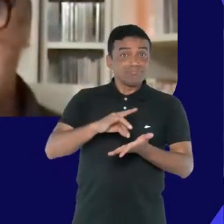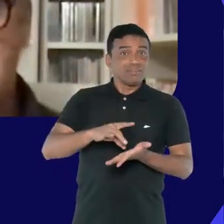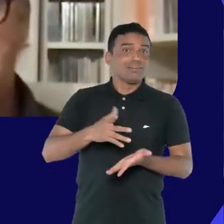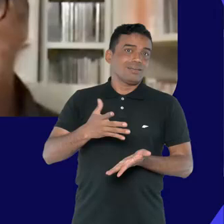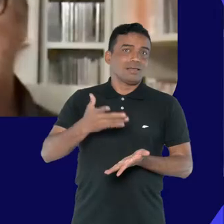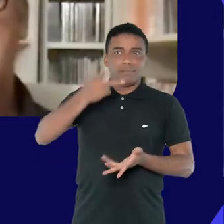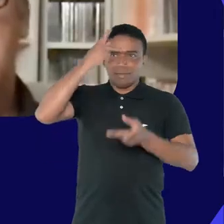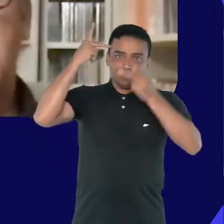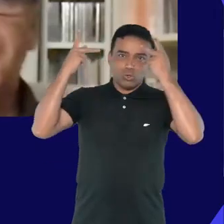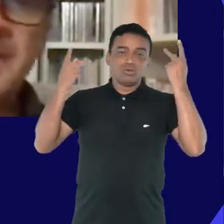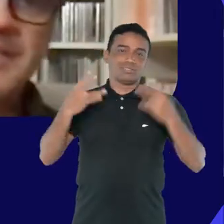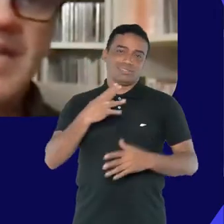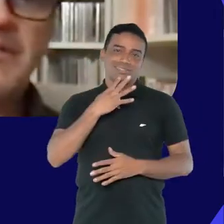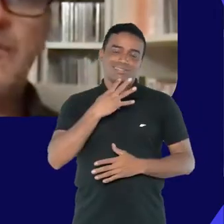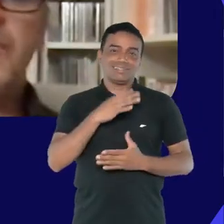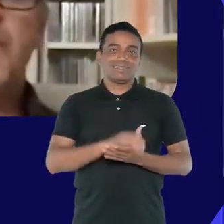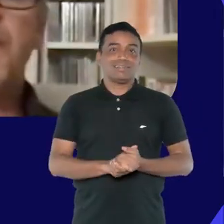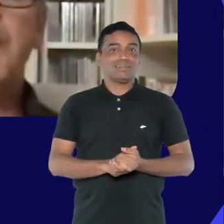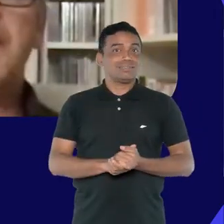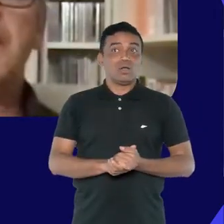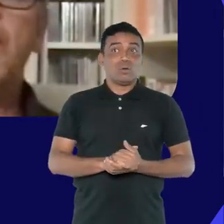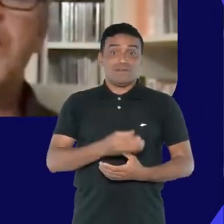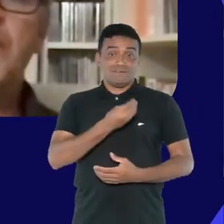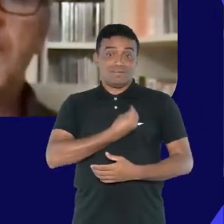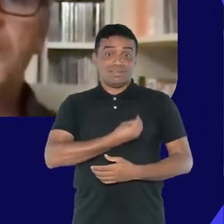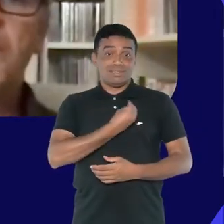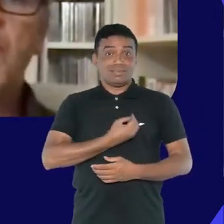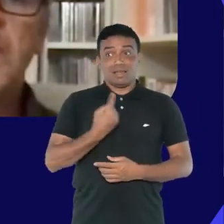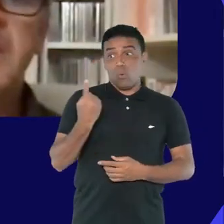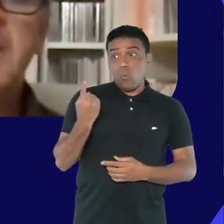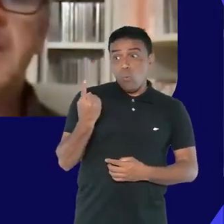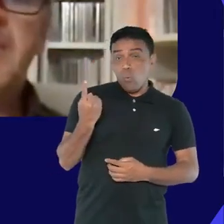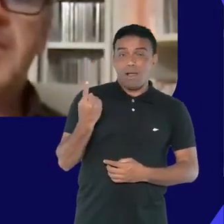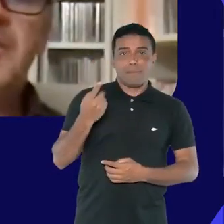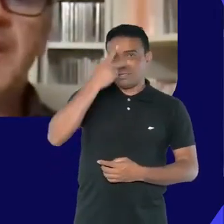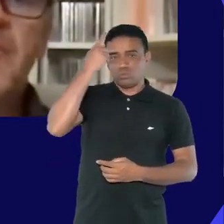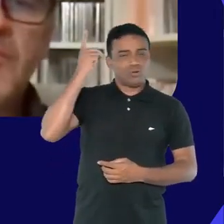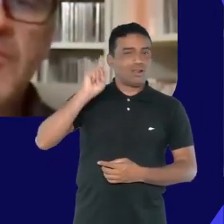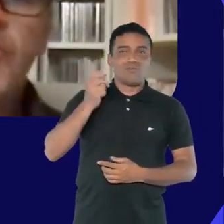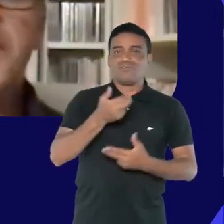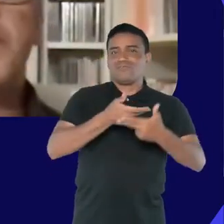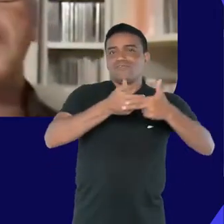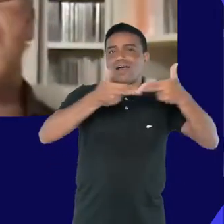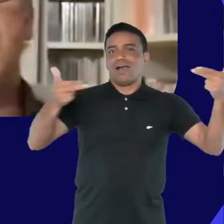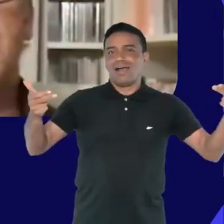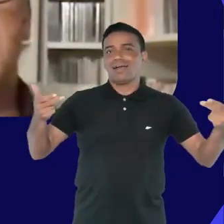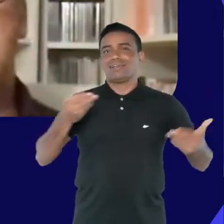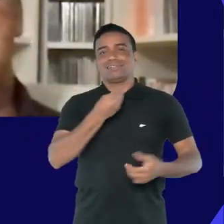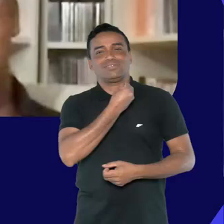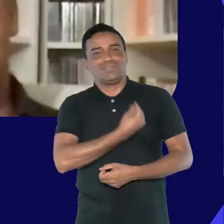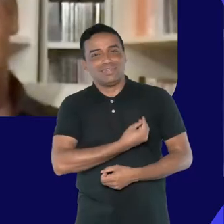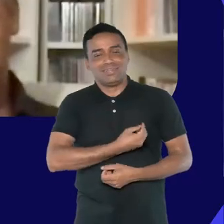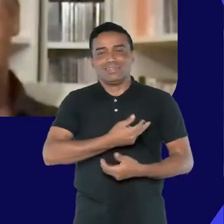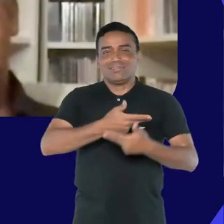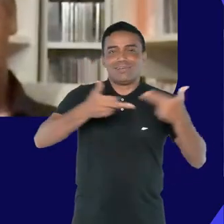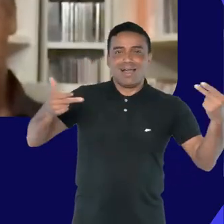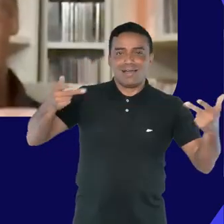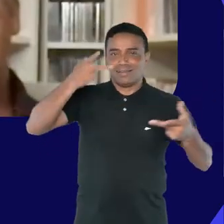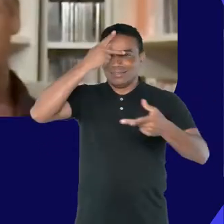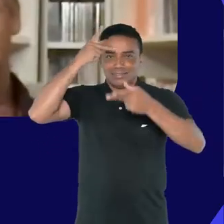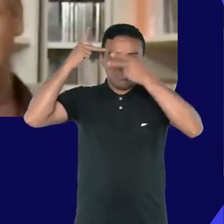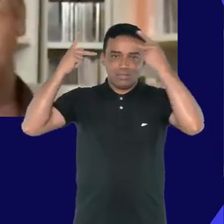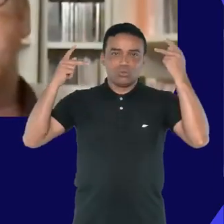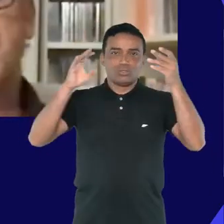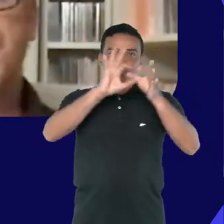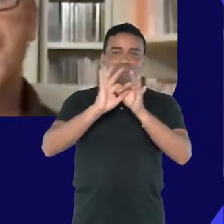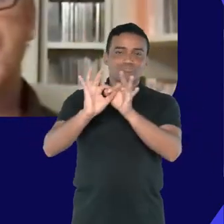efetivas de outras pessoas. Nesse caso, não são a vida de uma só pessoa, mas são múltiplas vidas que